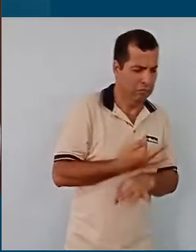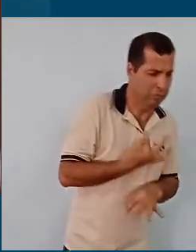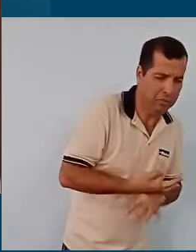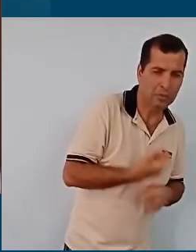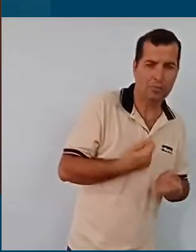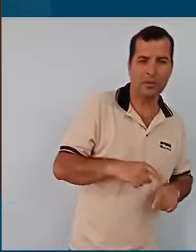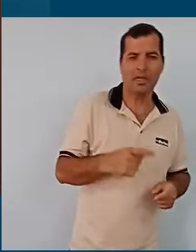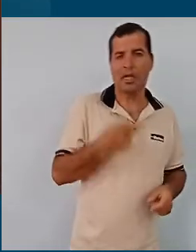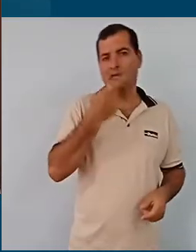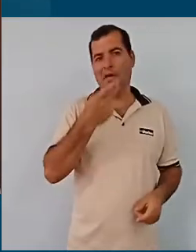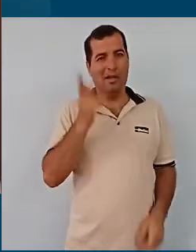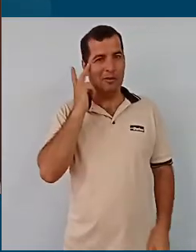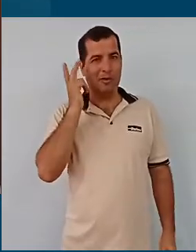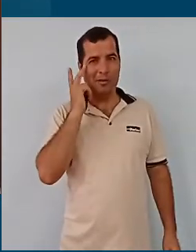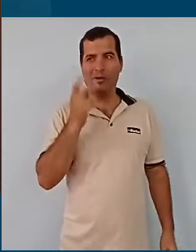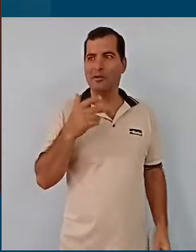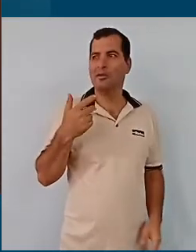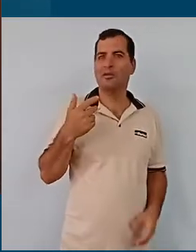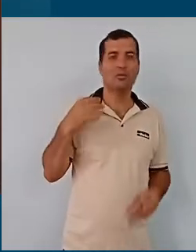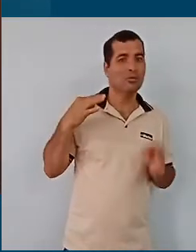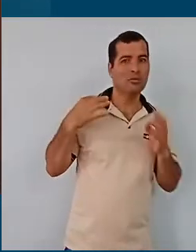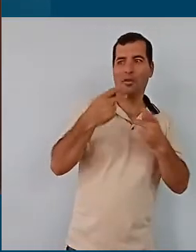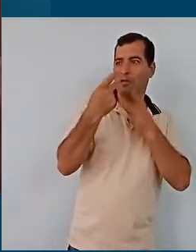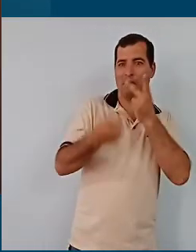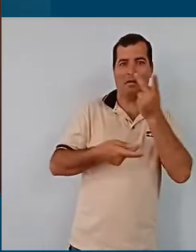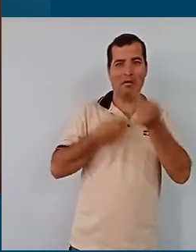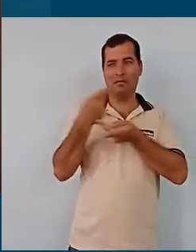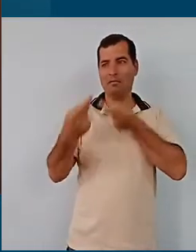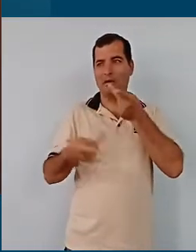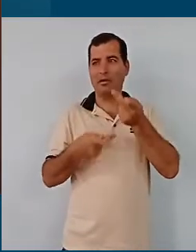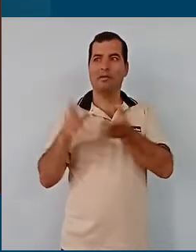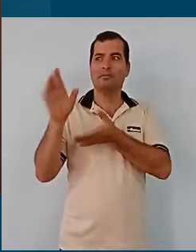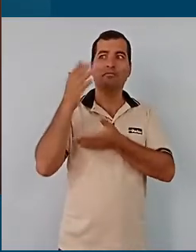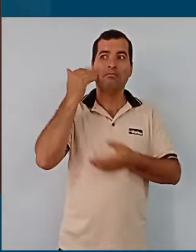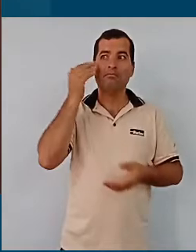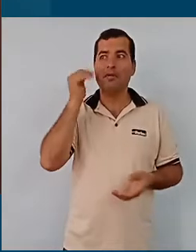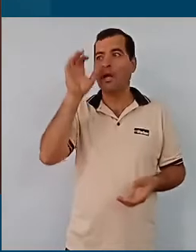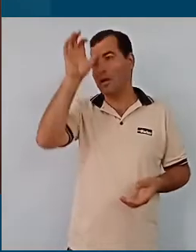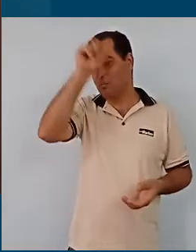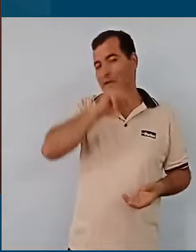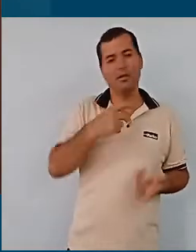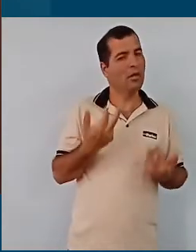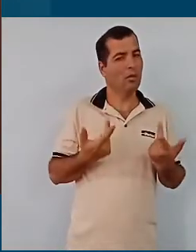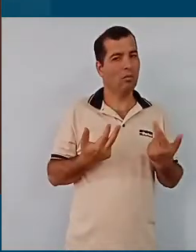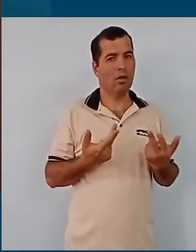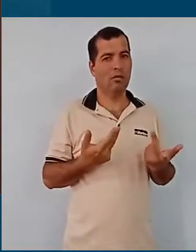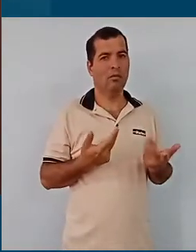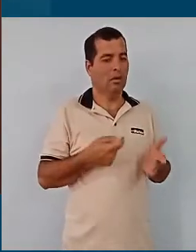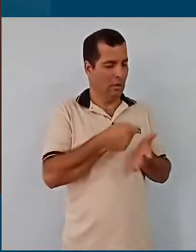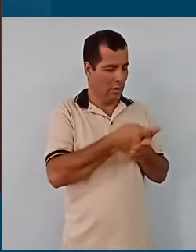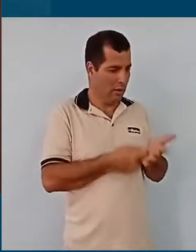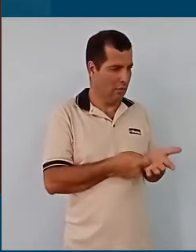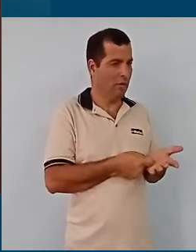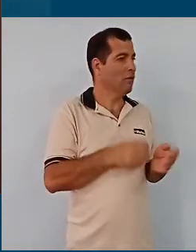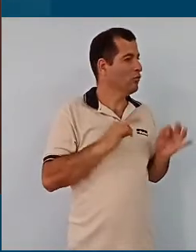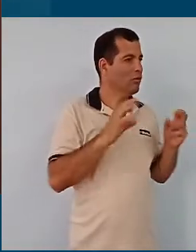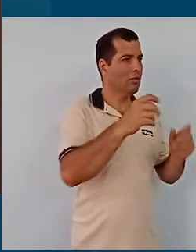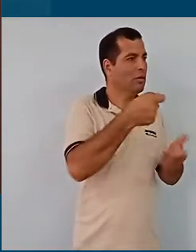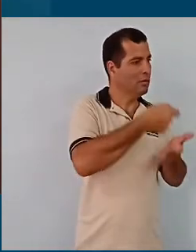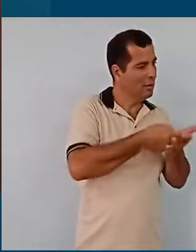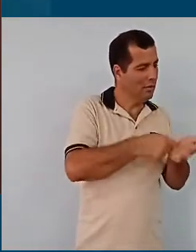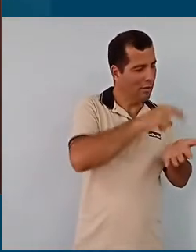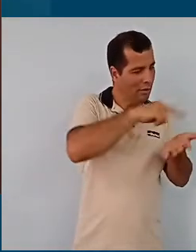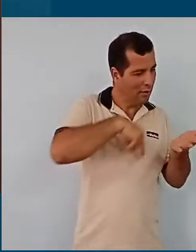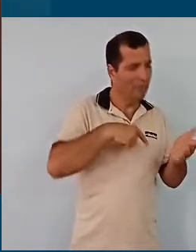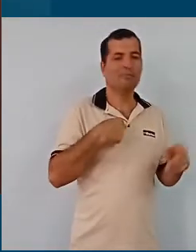falar, porque ela vive numa sociedade que fala, ela pode também, de uma forma natural, sem esforço,